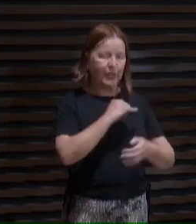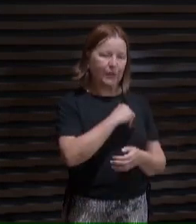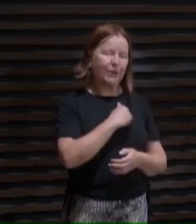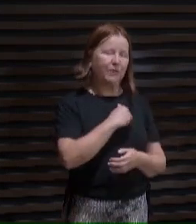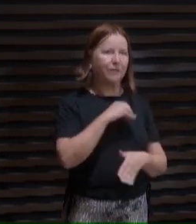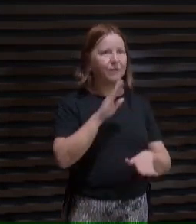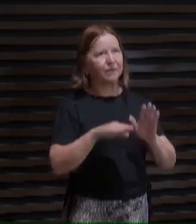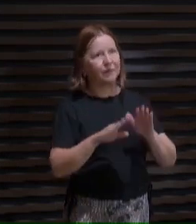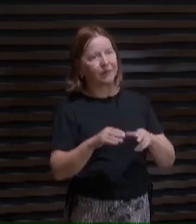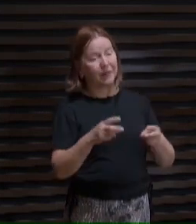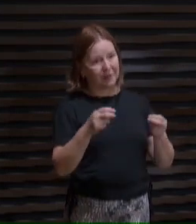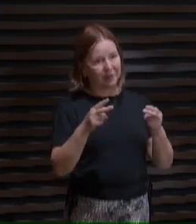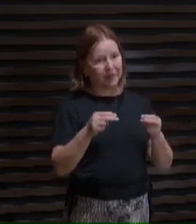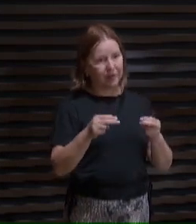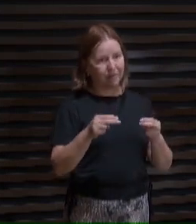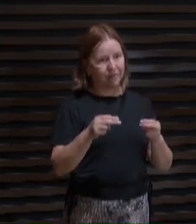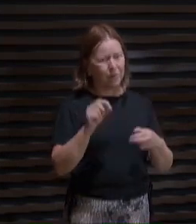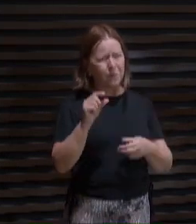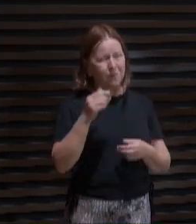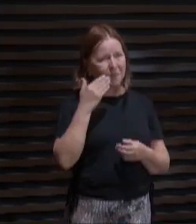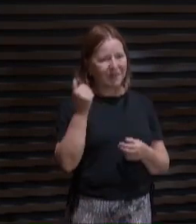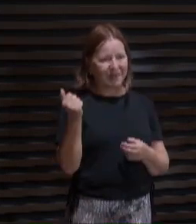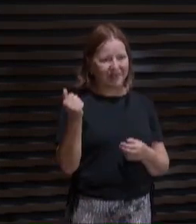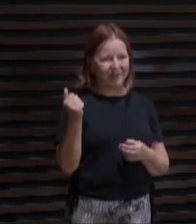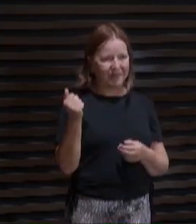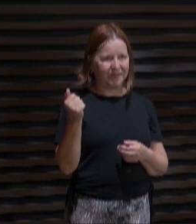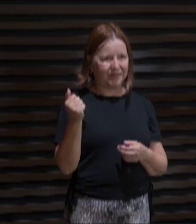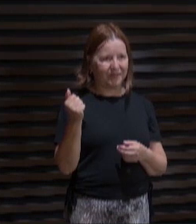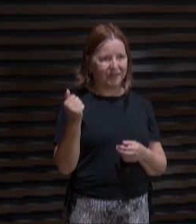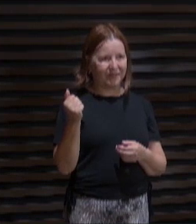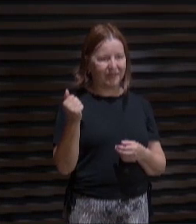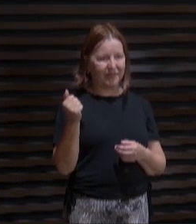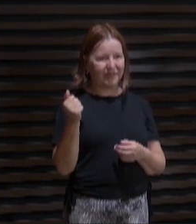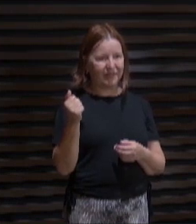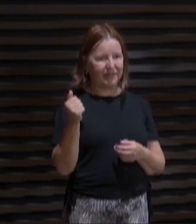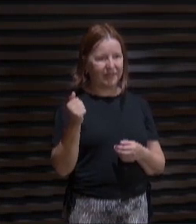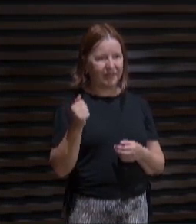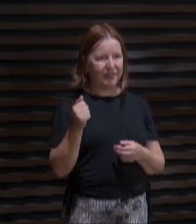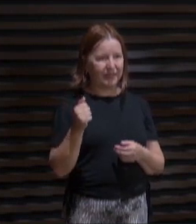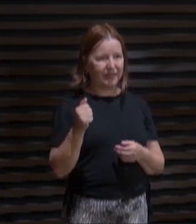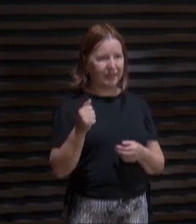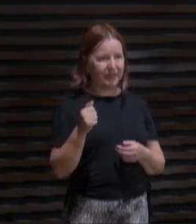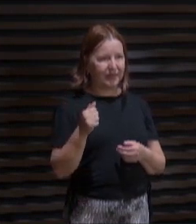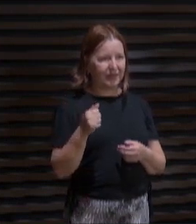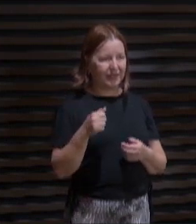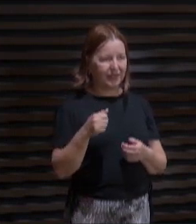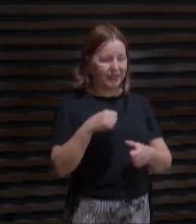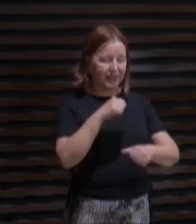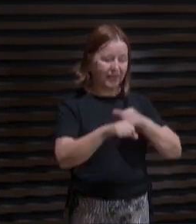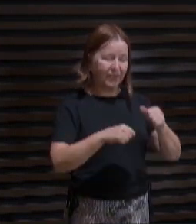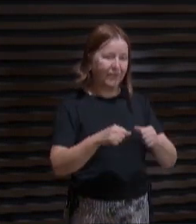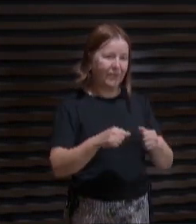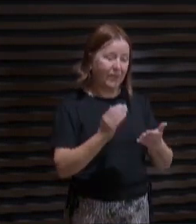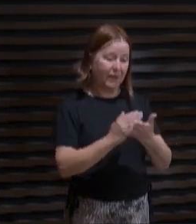talvez percebamos um pouco melhor que ele se tornou uma das partes mais amadas da Bíblia.